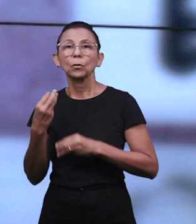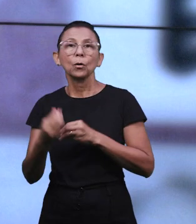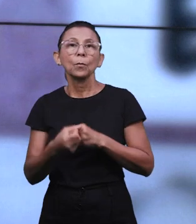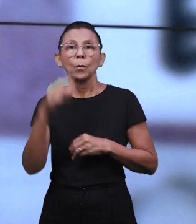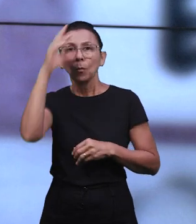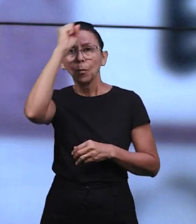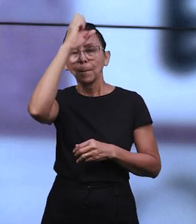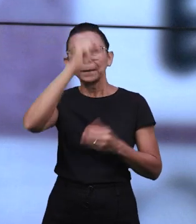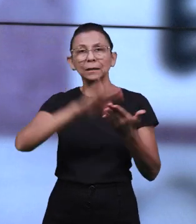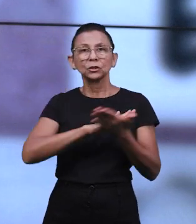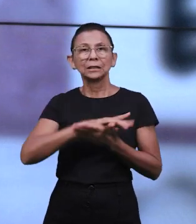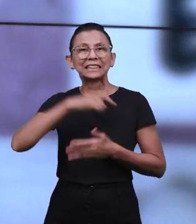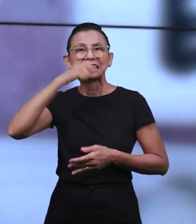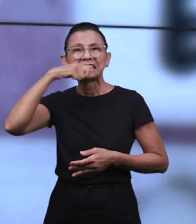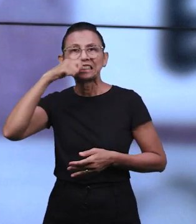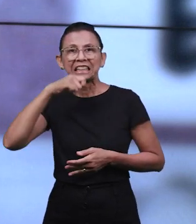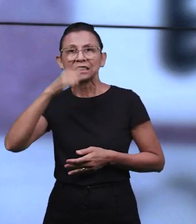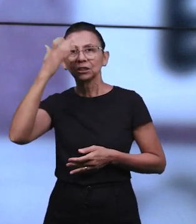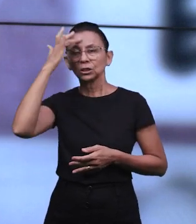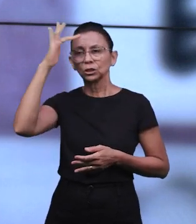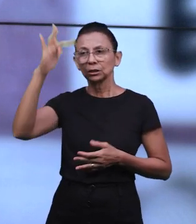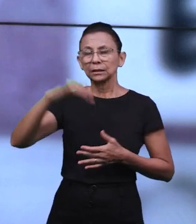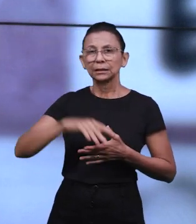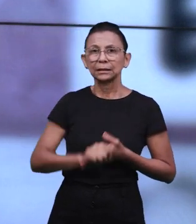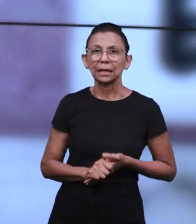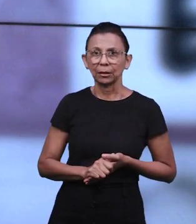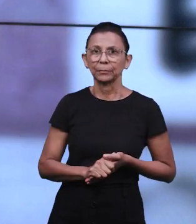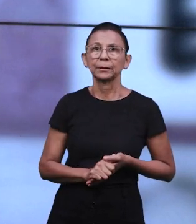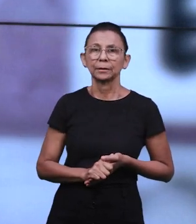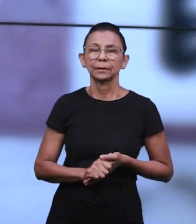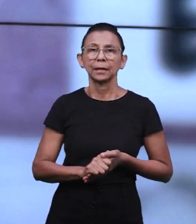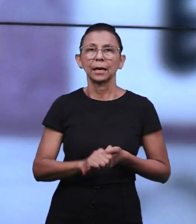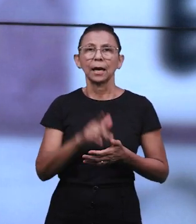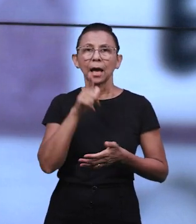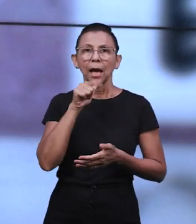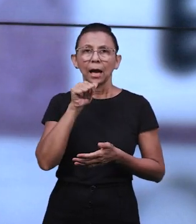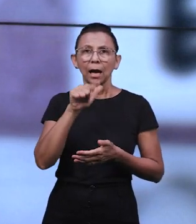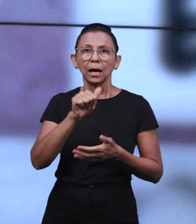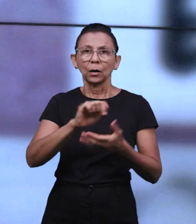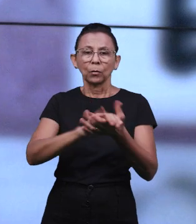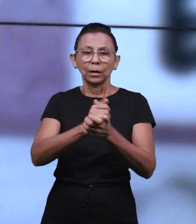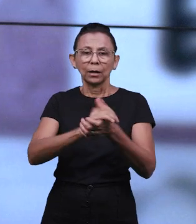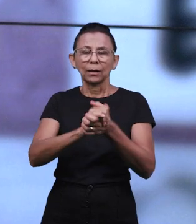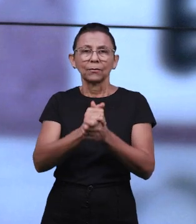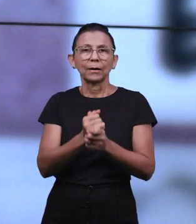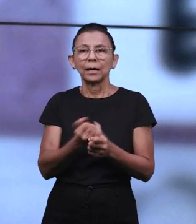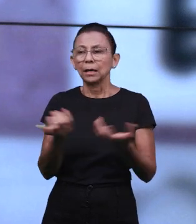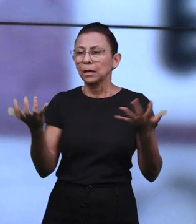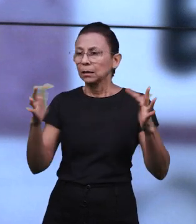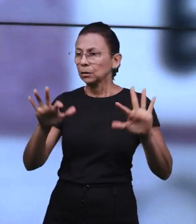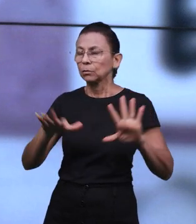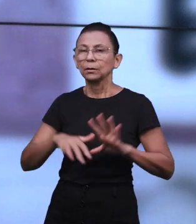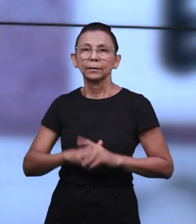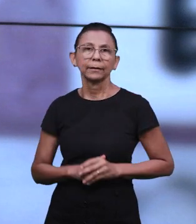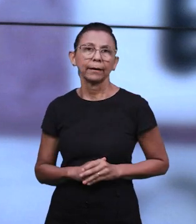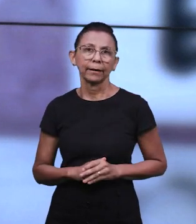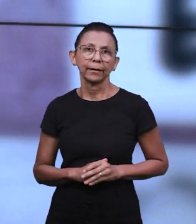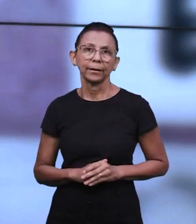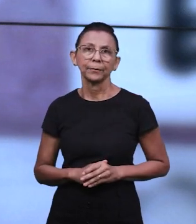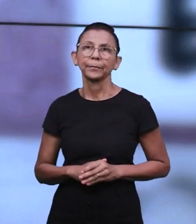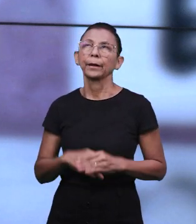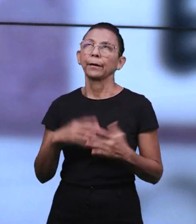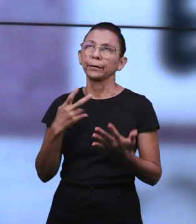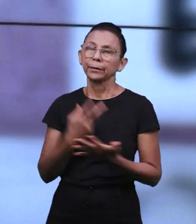louça e sempre que é retirada da tela fica irritada, ansiosa, faz pirraça. E aí, para acalmar,